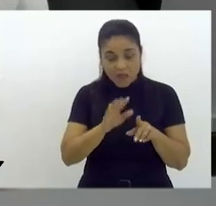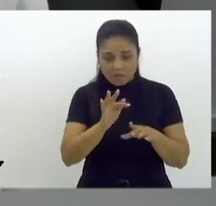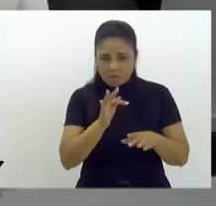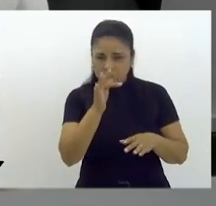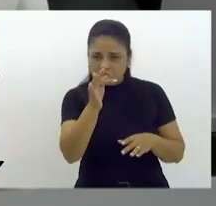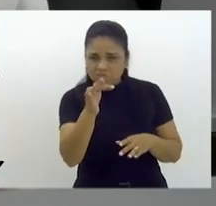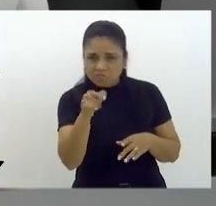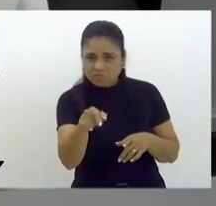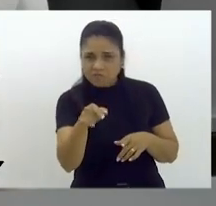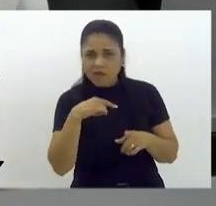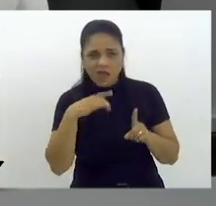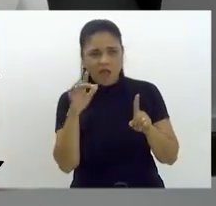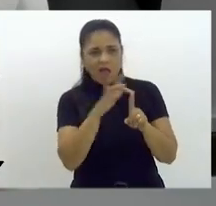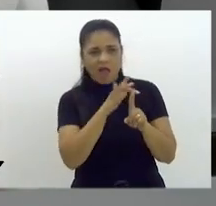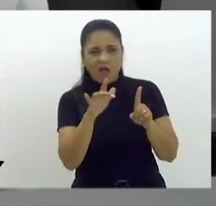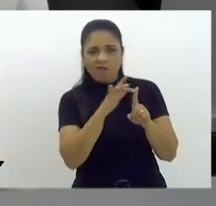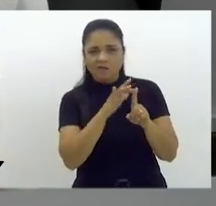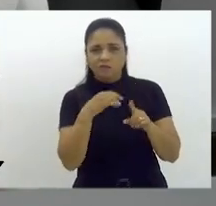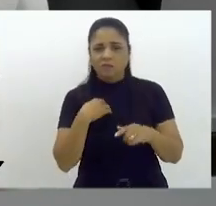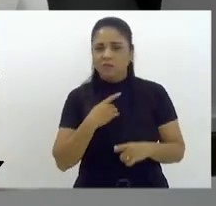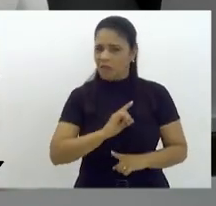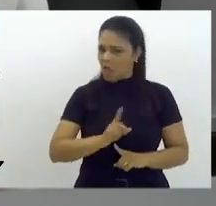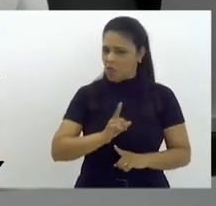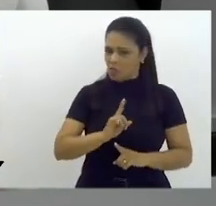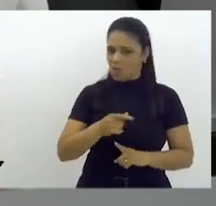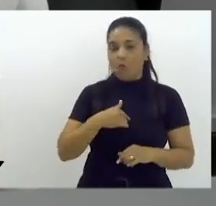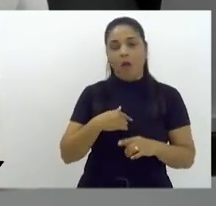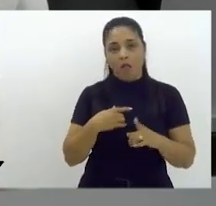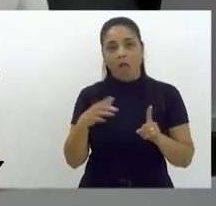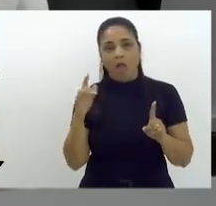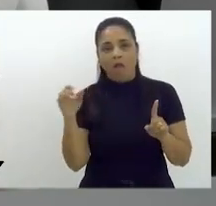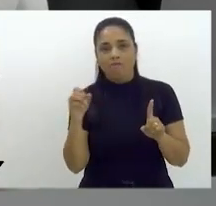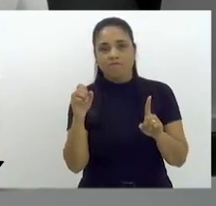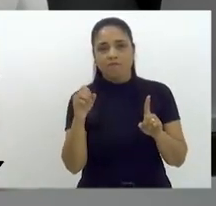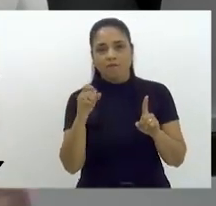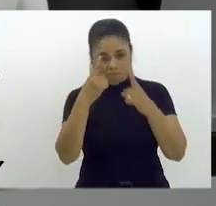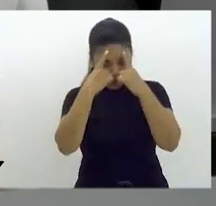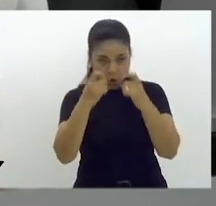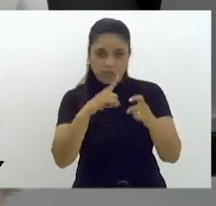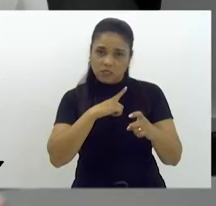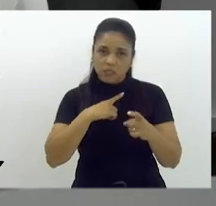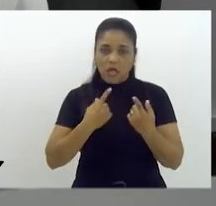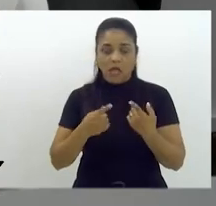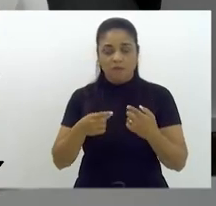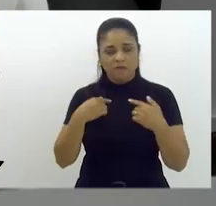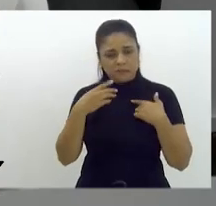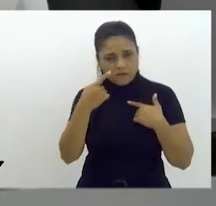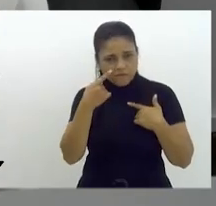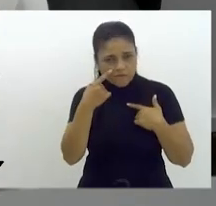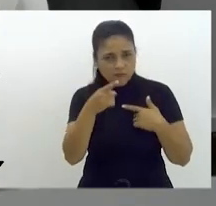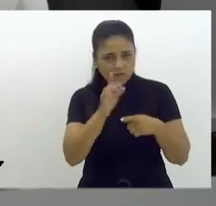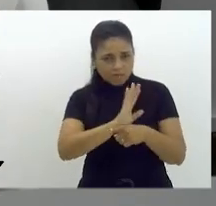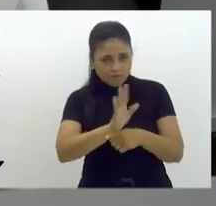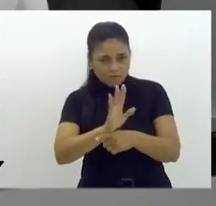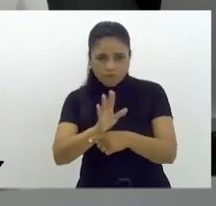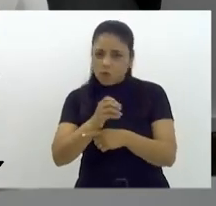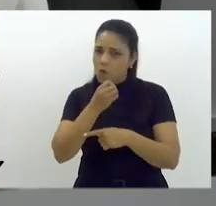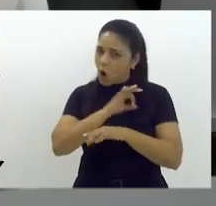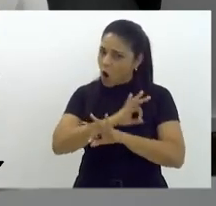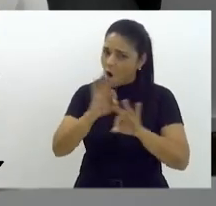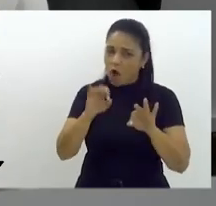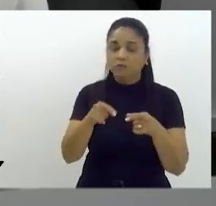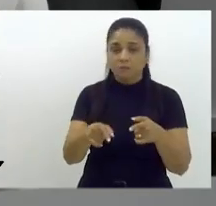mas mesmo assim é violentada né Elas entram de forma assertiva narrando vocês vão quem puder assistir é muito bacana